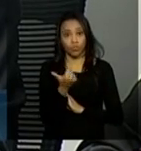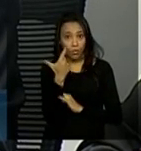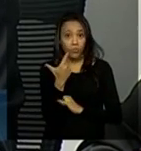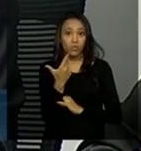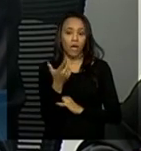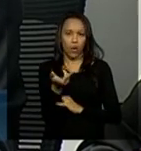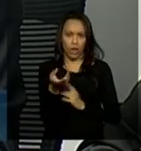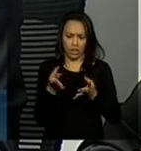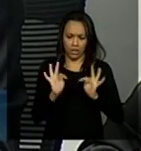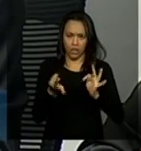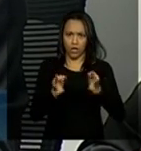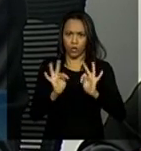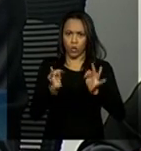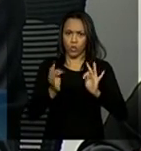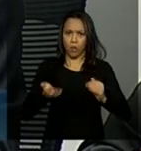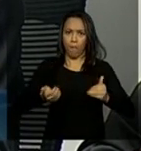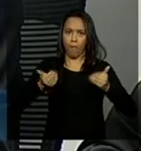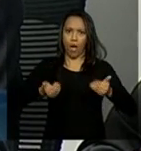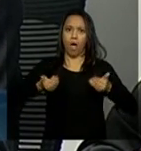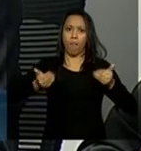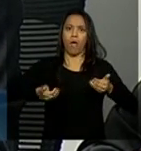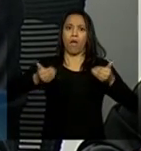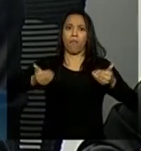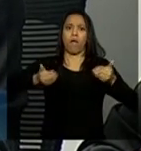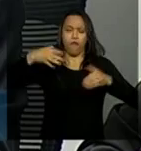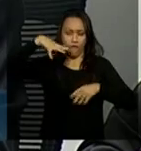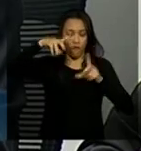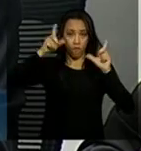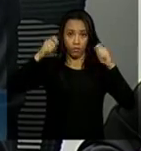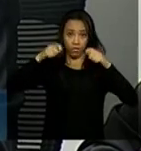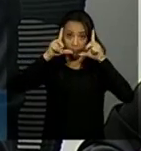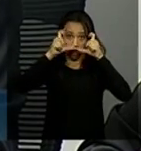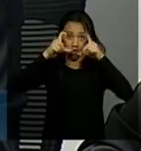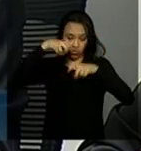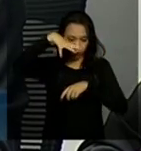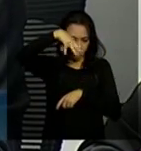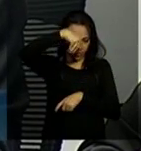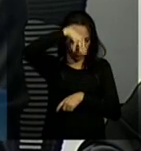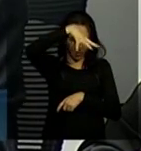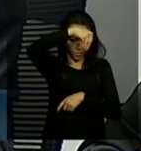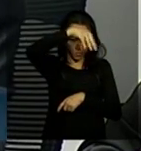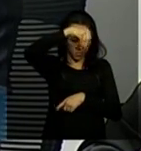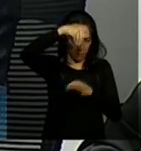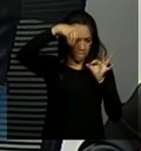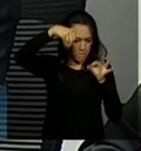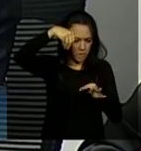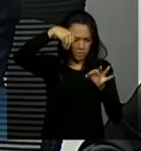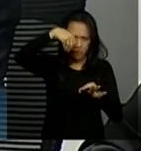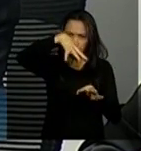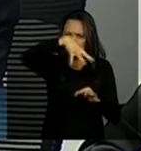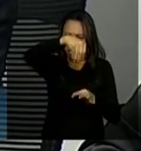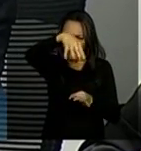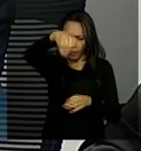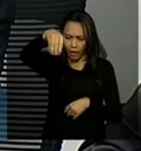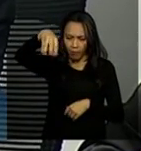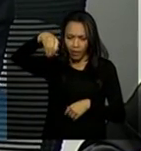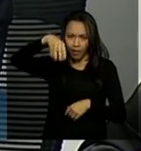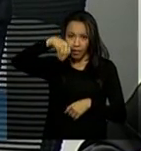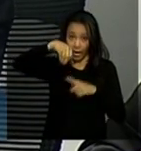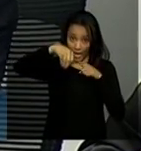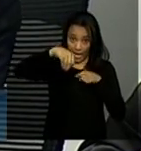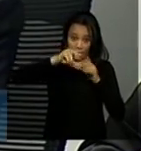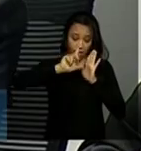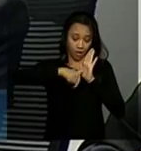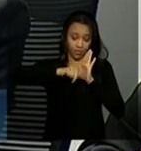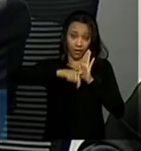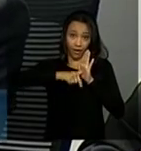tecnologia avança, que nós temos imagens cada vez mais precisas, esse atraso ele vai se